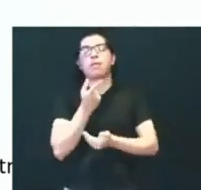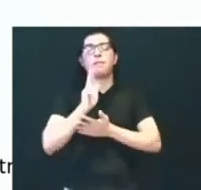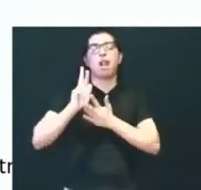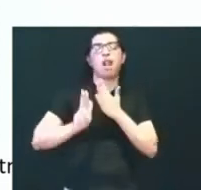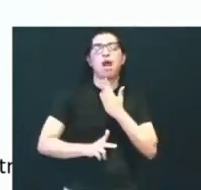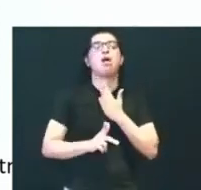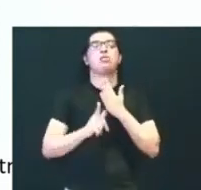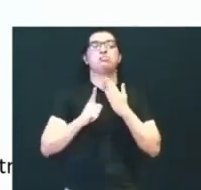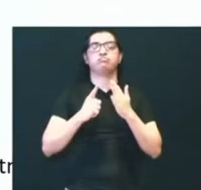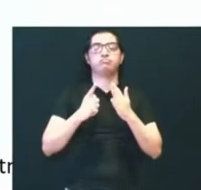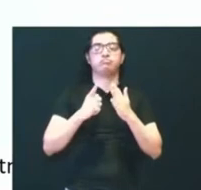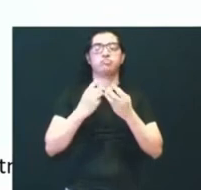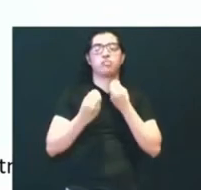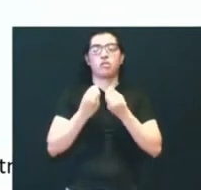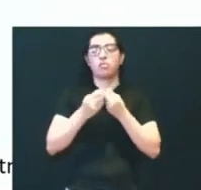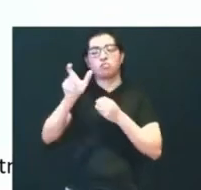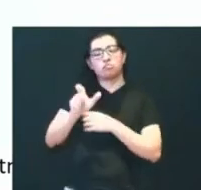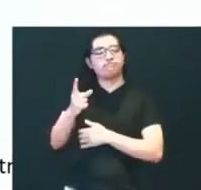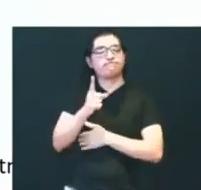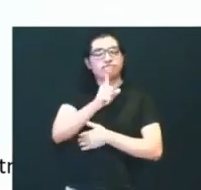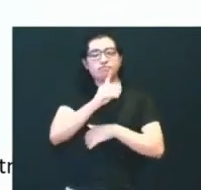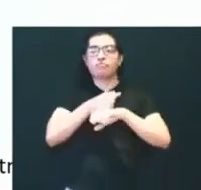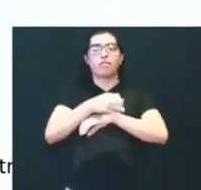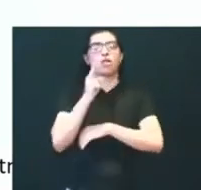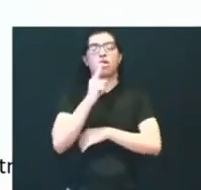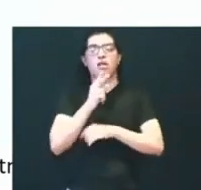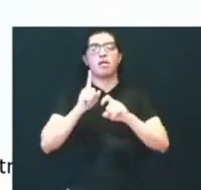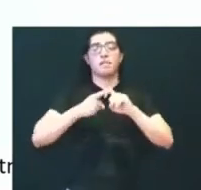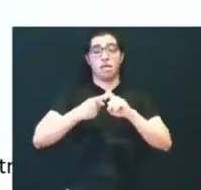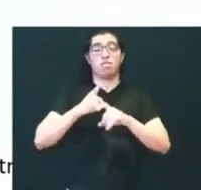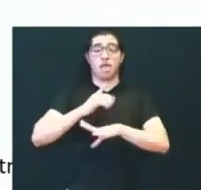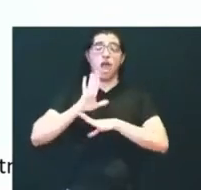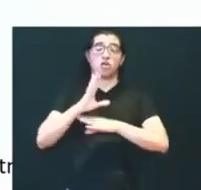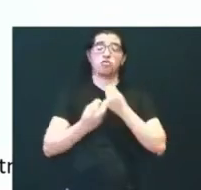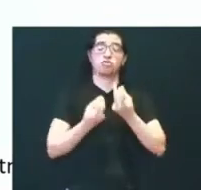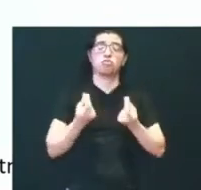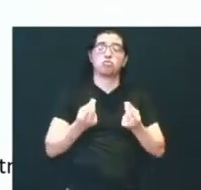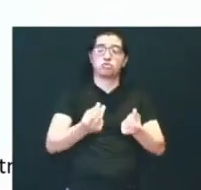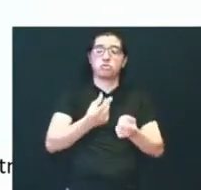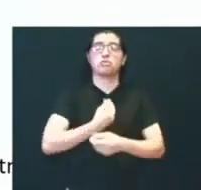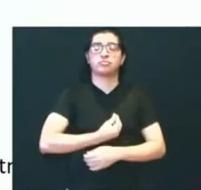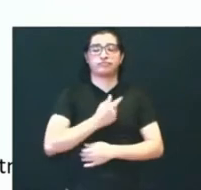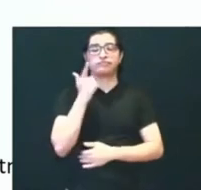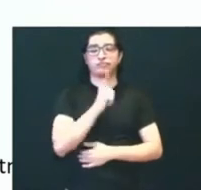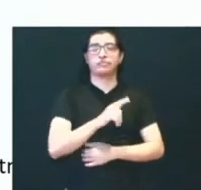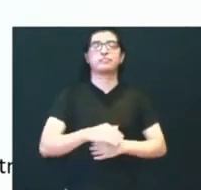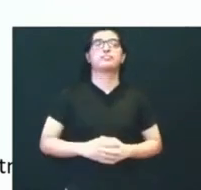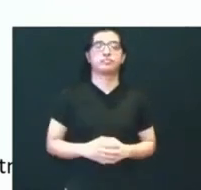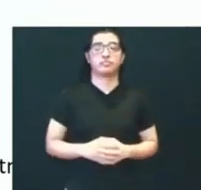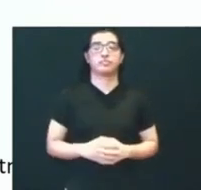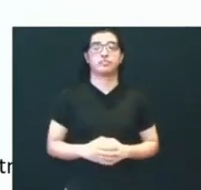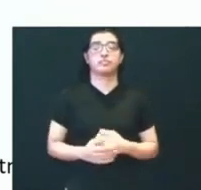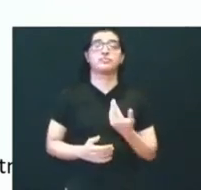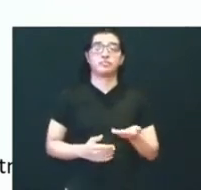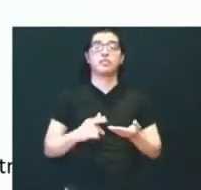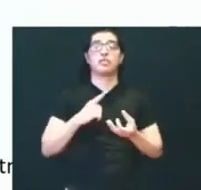precoce para o serviço especializado, o tratamento precoce ajuda na sobrevida desse paciente. Obviamente que há acesso